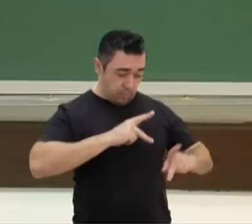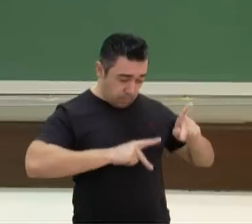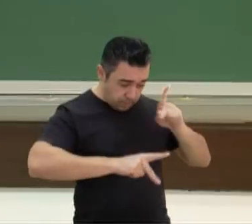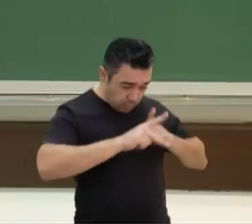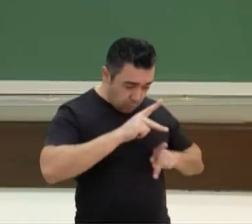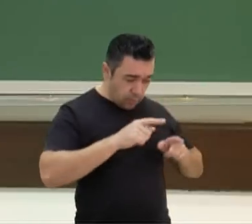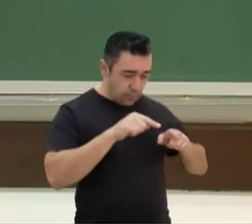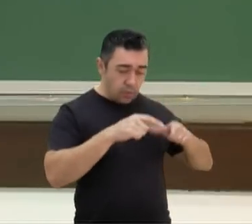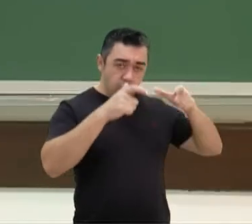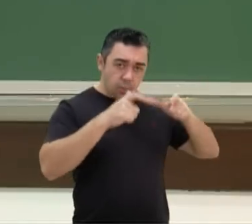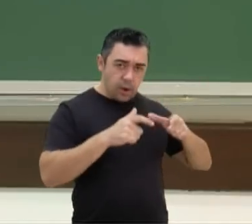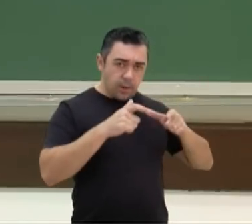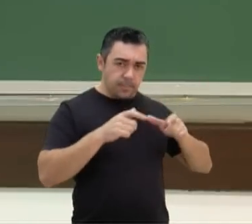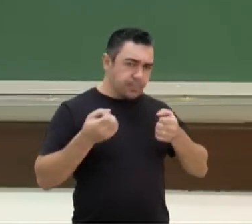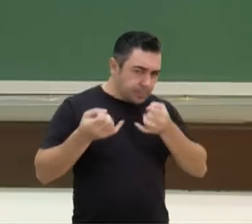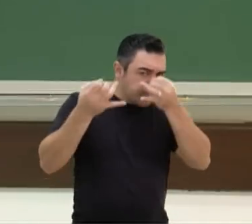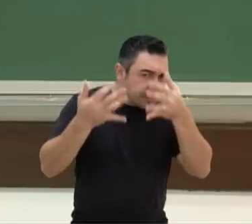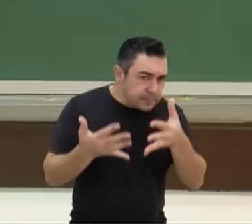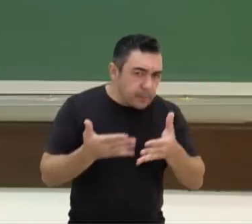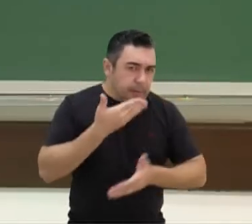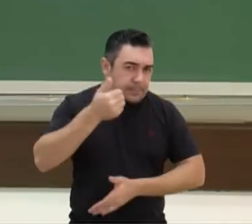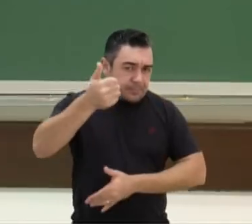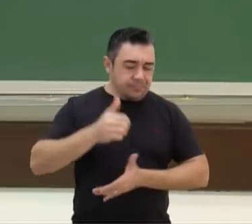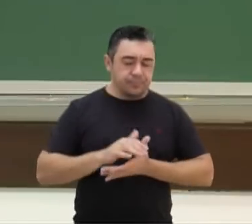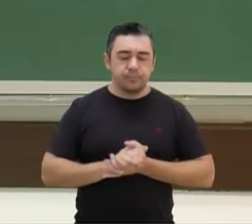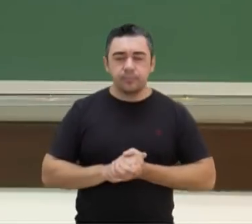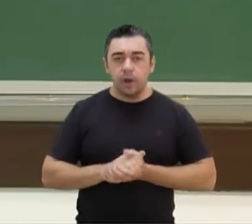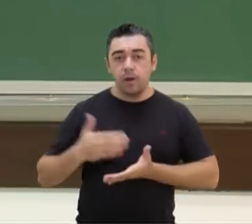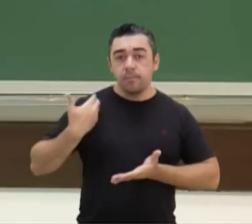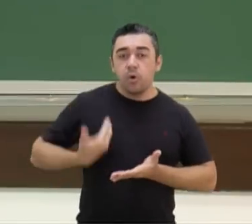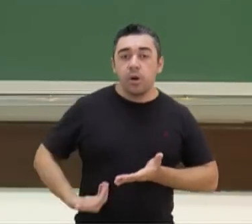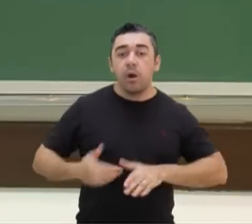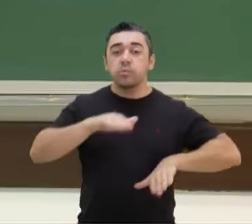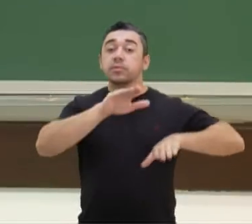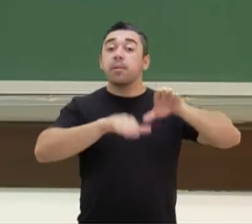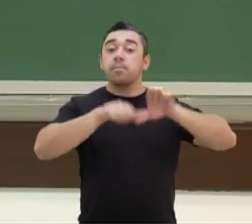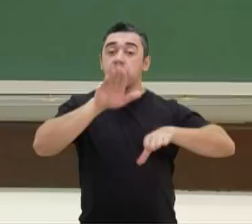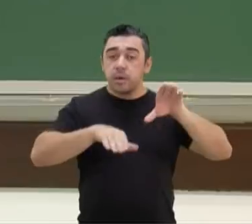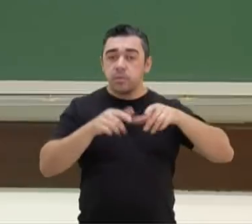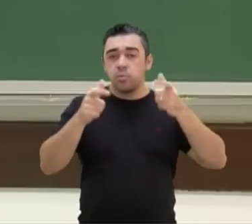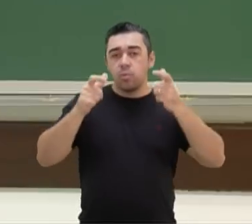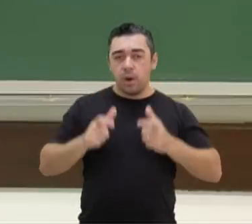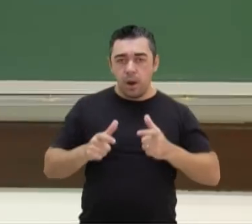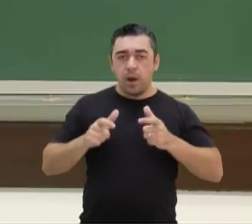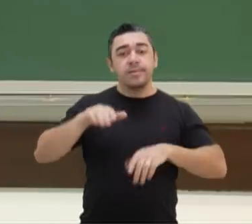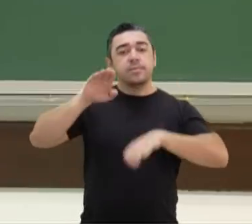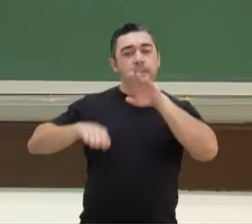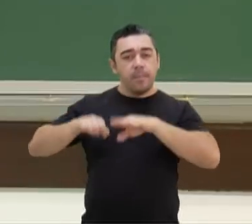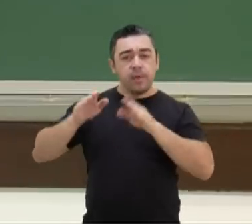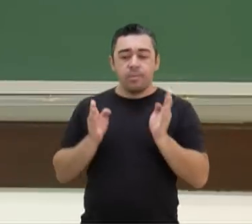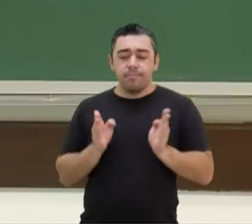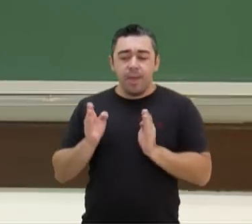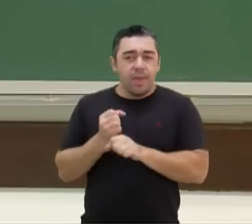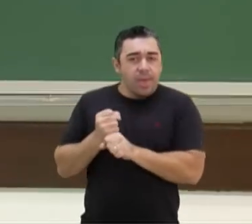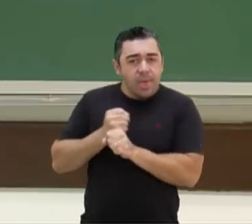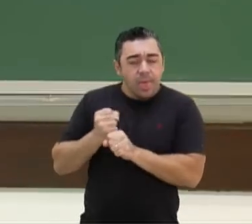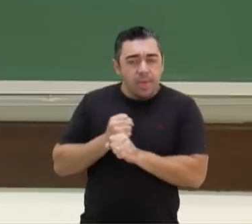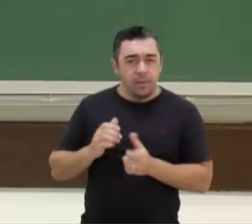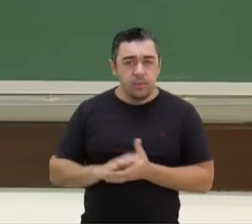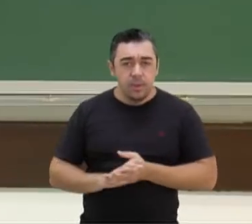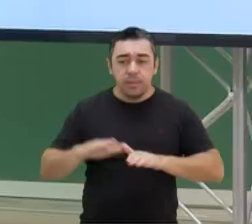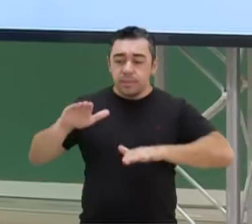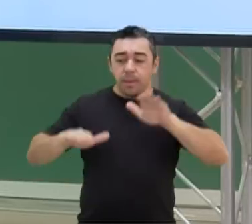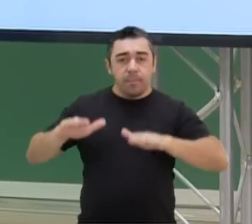lugar. Eu vou explicar. A moral depende do lugar, depende da época, depende da cultura. Aquilo que